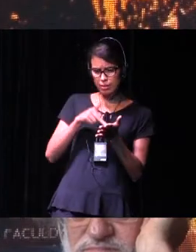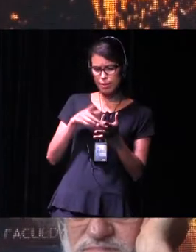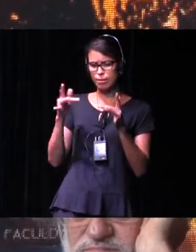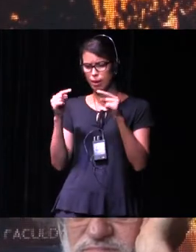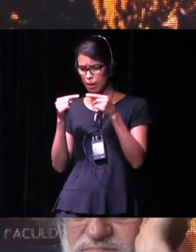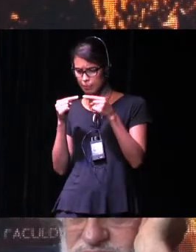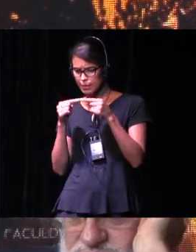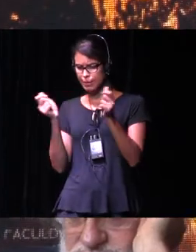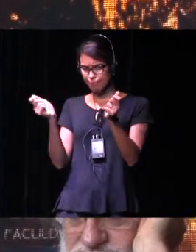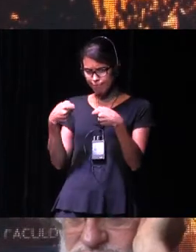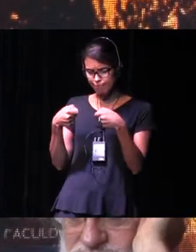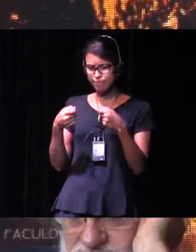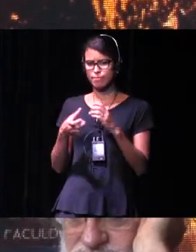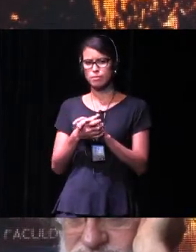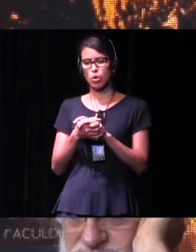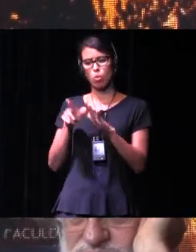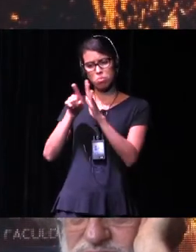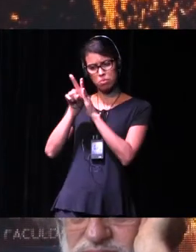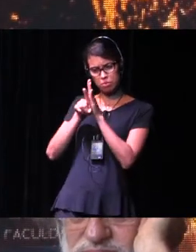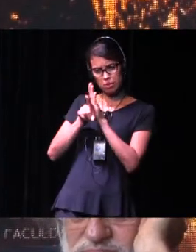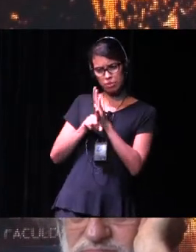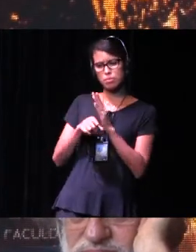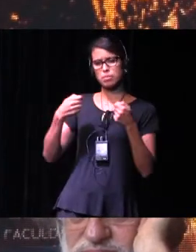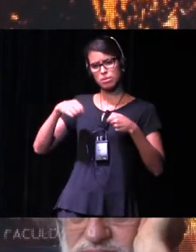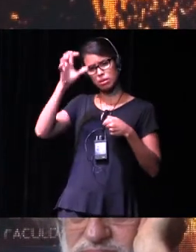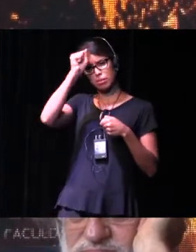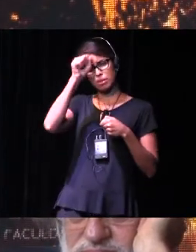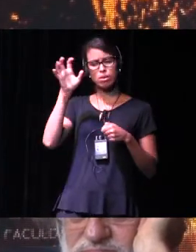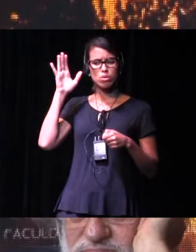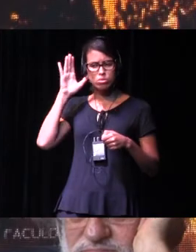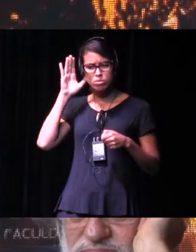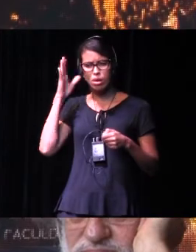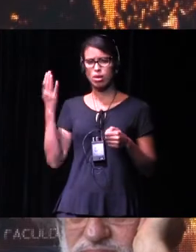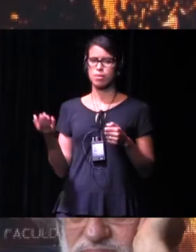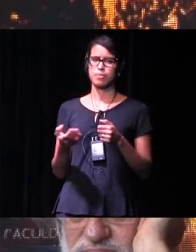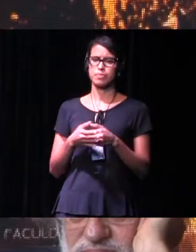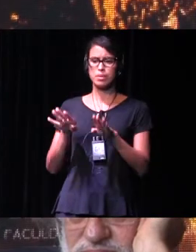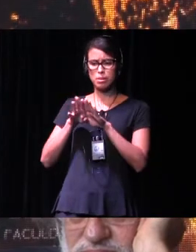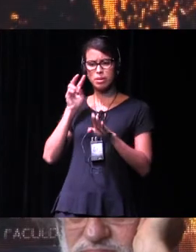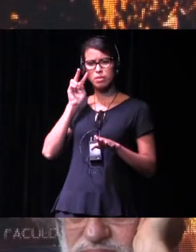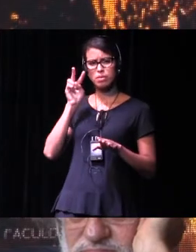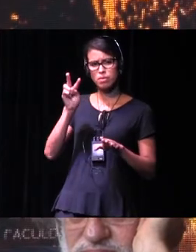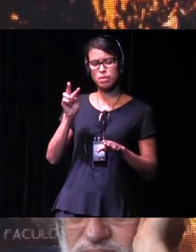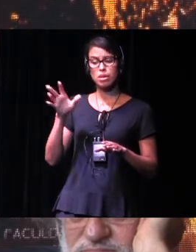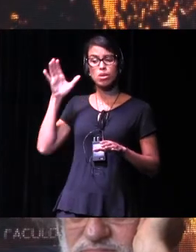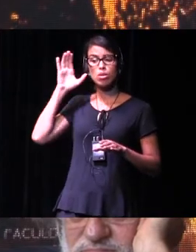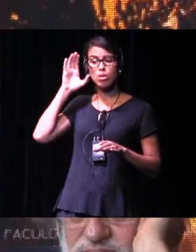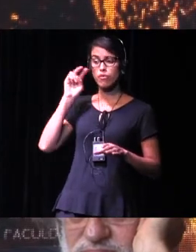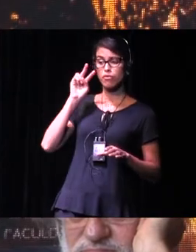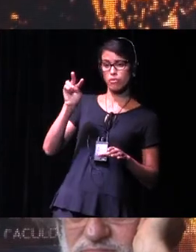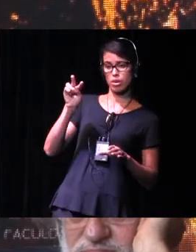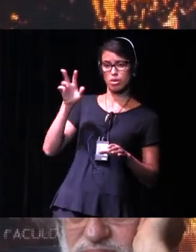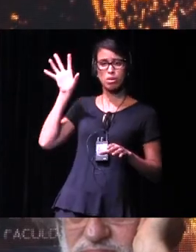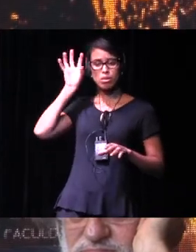faz sentido utilizar. Ou quando observamos, temos que aprender a escutar e ver o que se escuta.